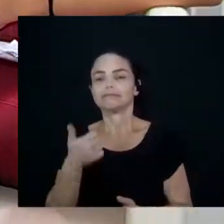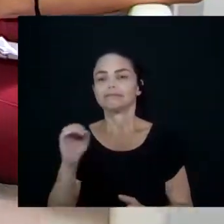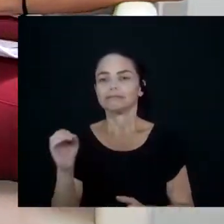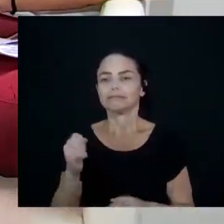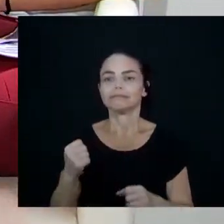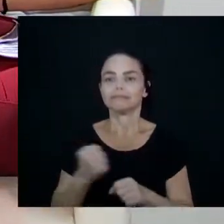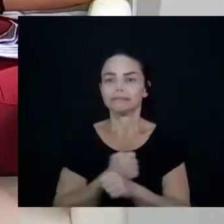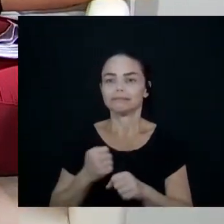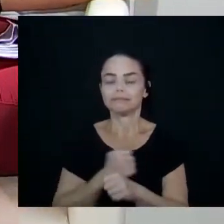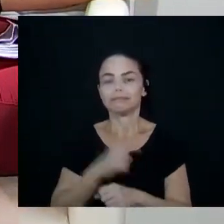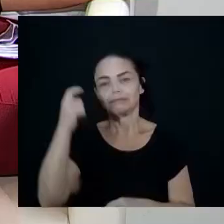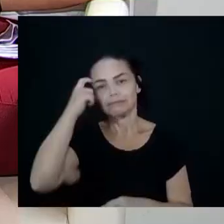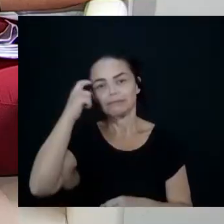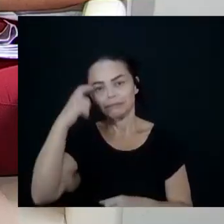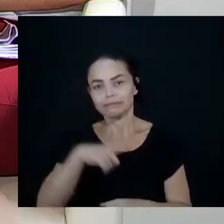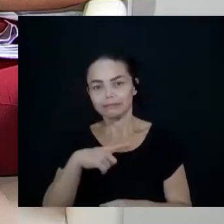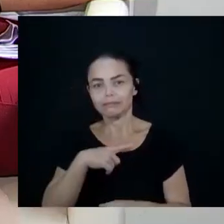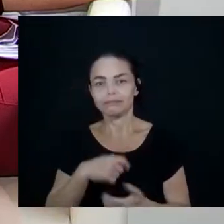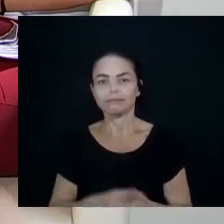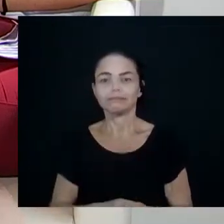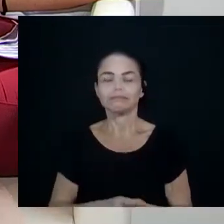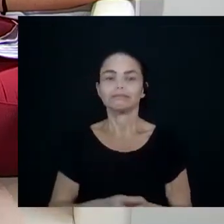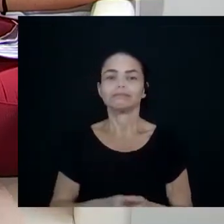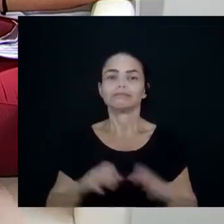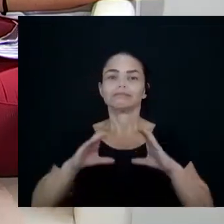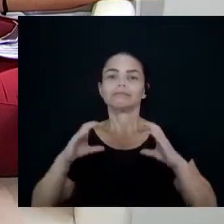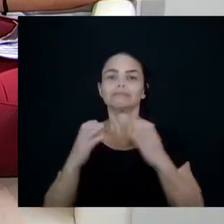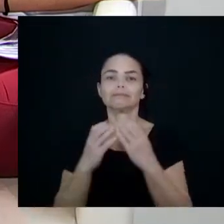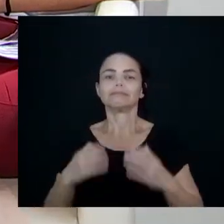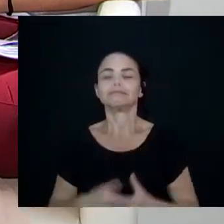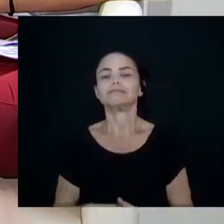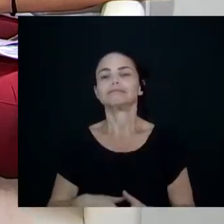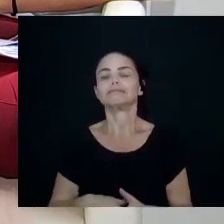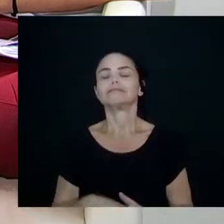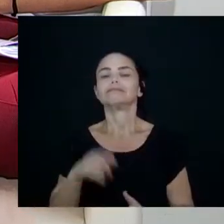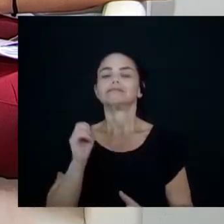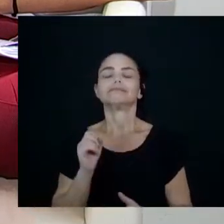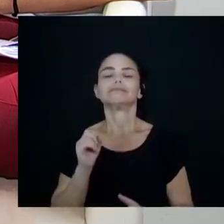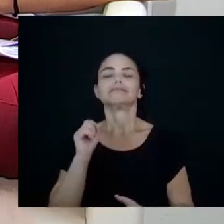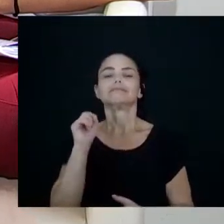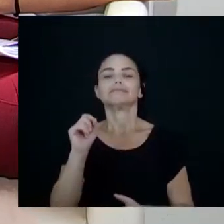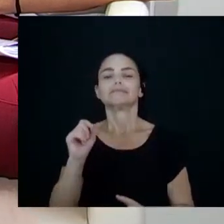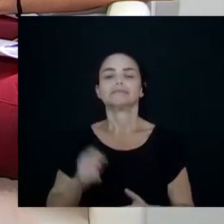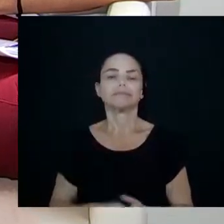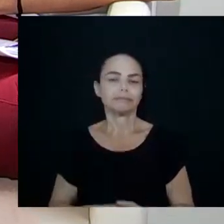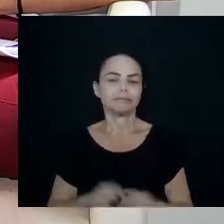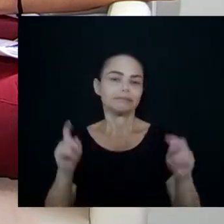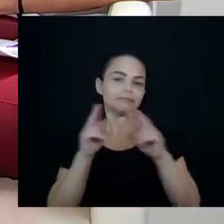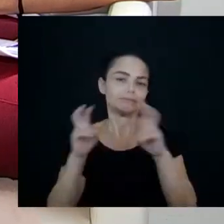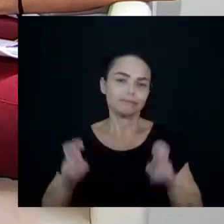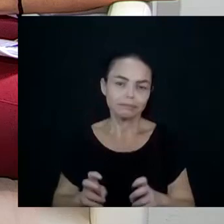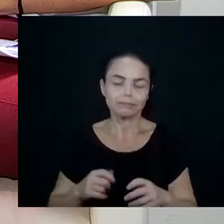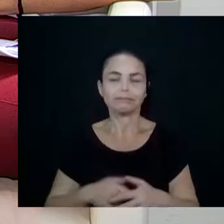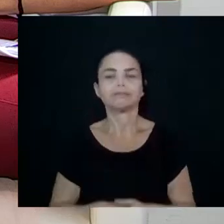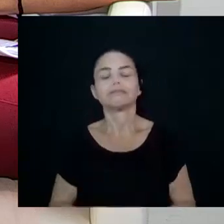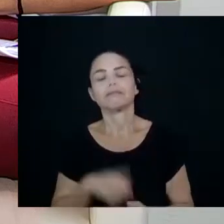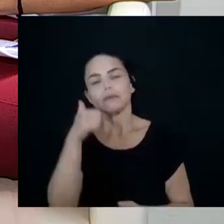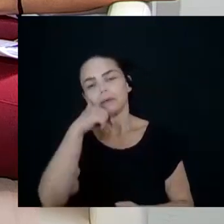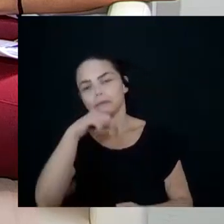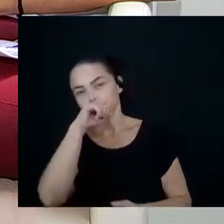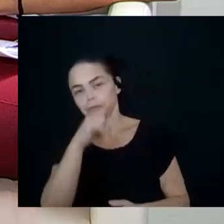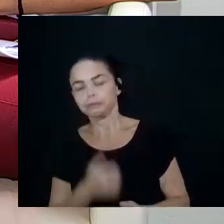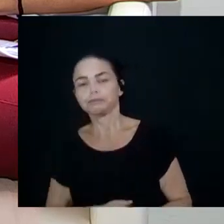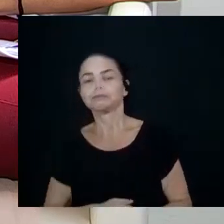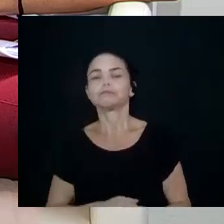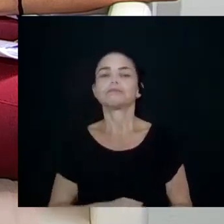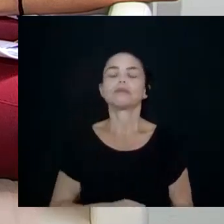uma comunidade que trata justamente desse tema, trazendo mães com seus saberes e também,